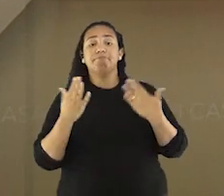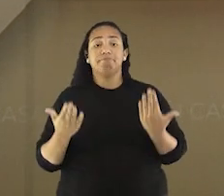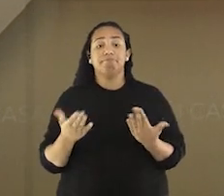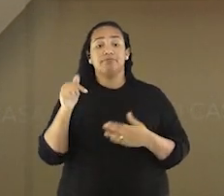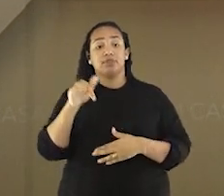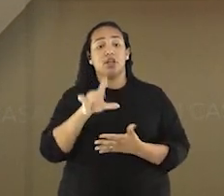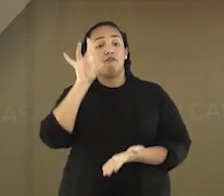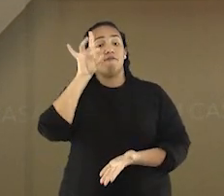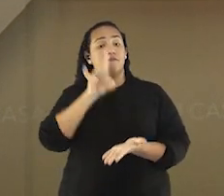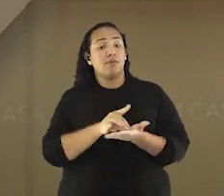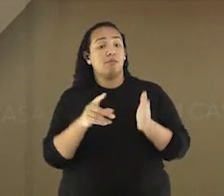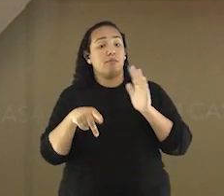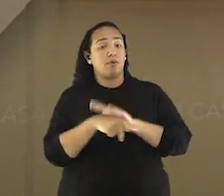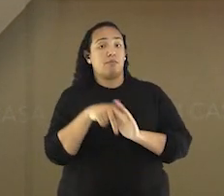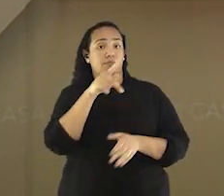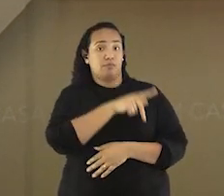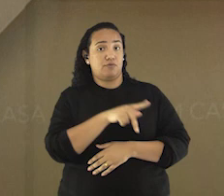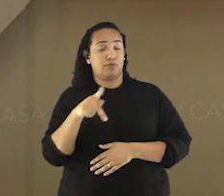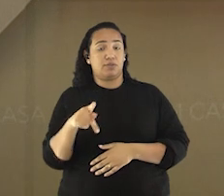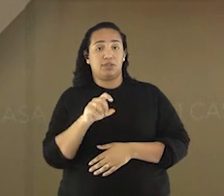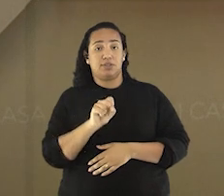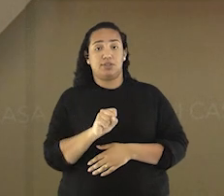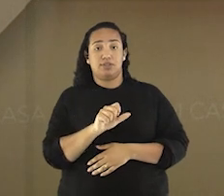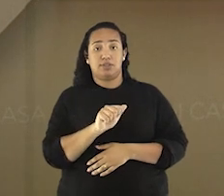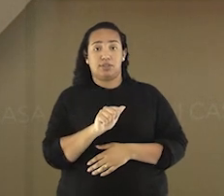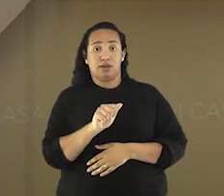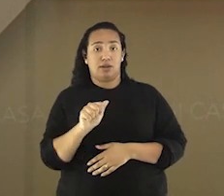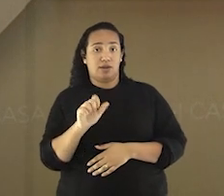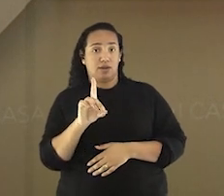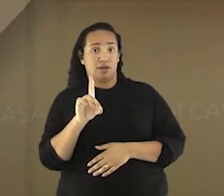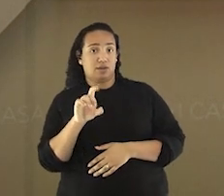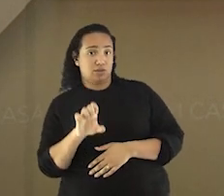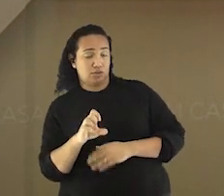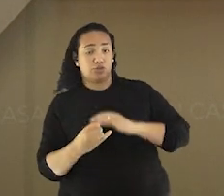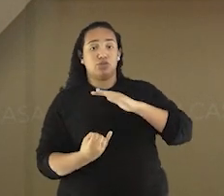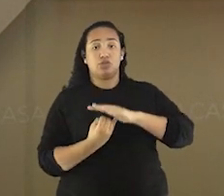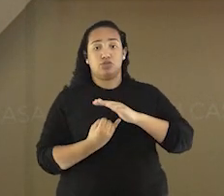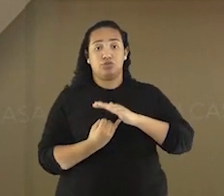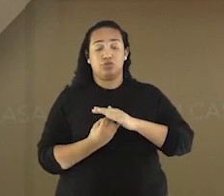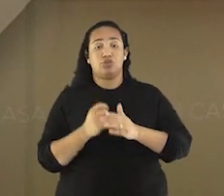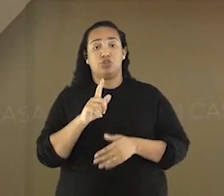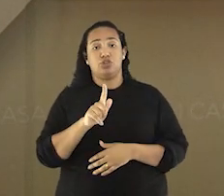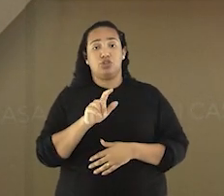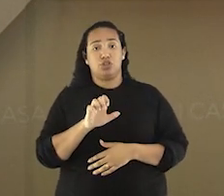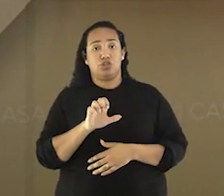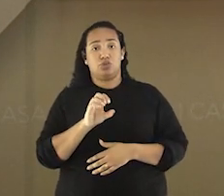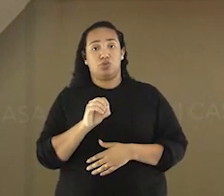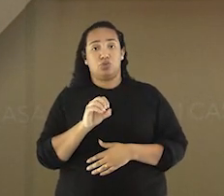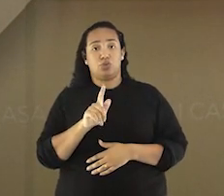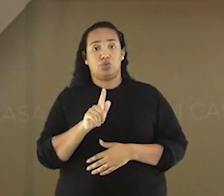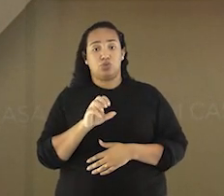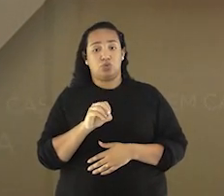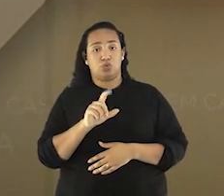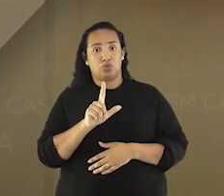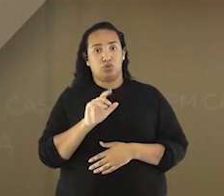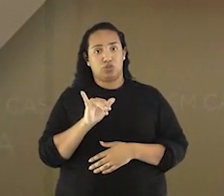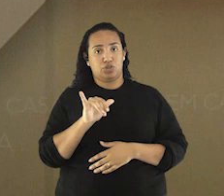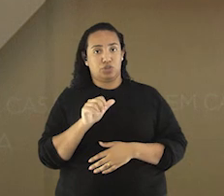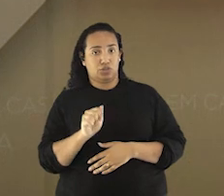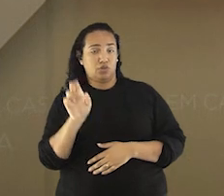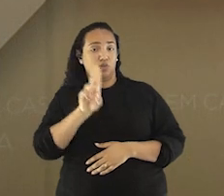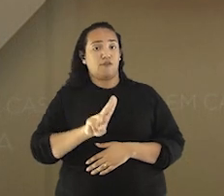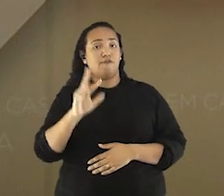é o professor Saad, do Instituto de Geologia da Universidade Federal de Minas Gerais.